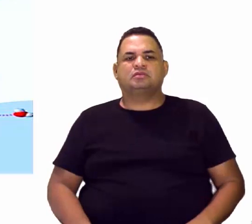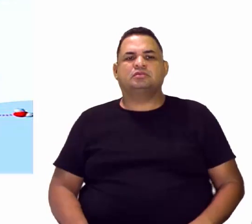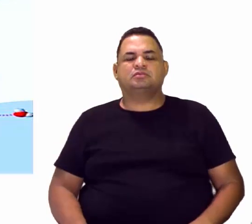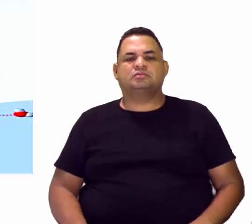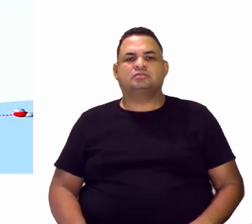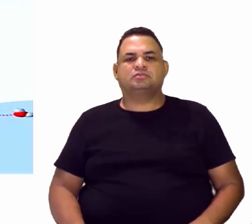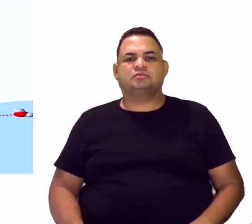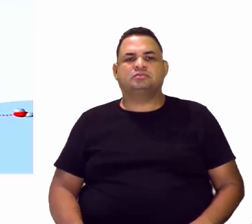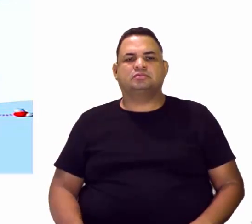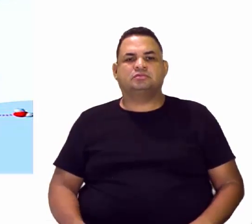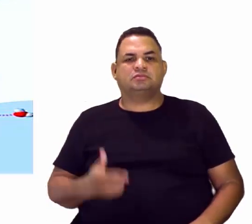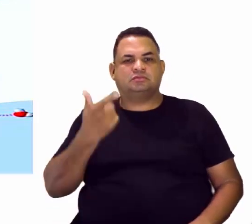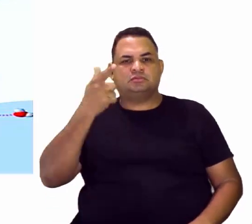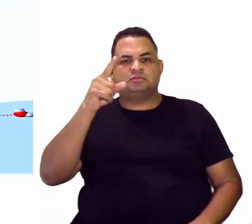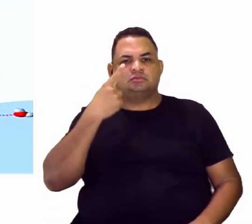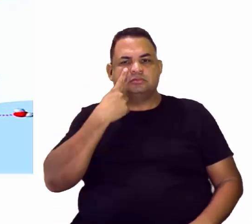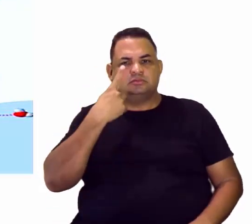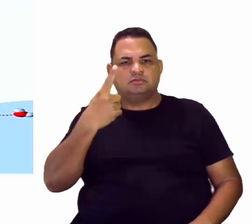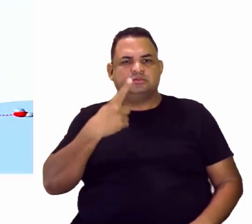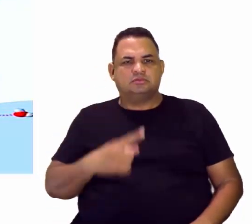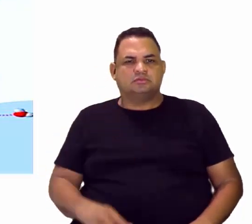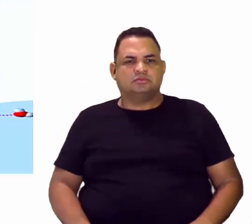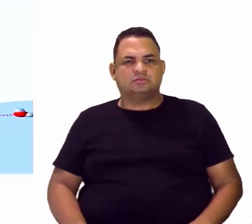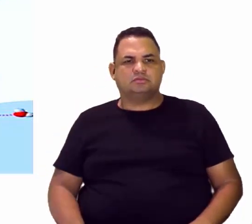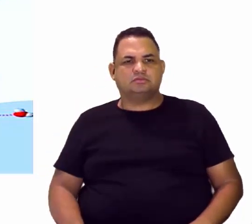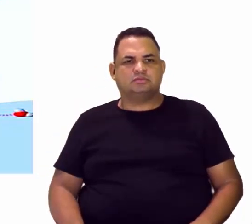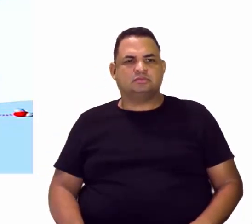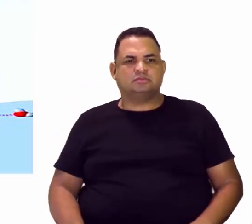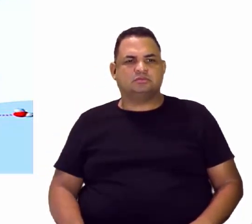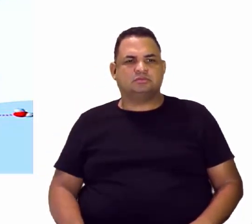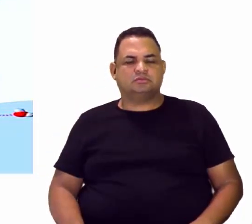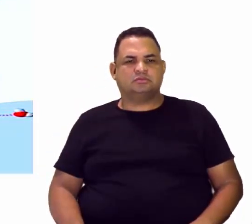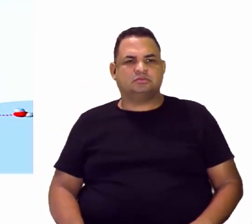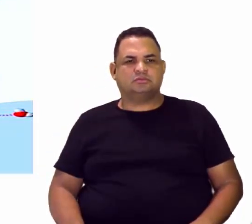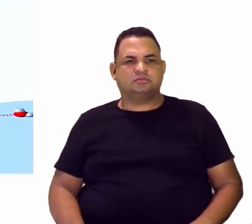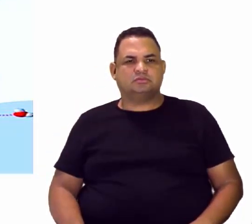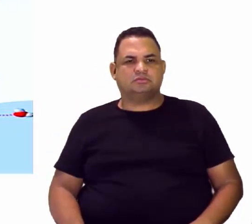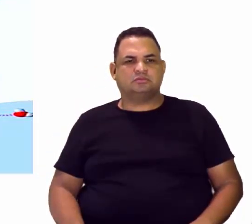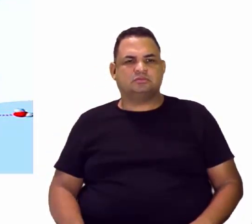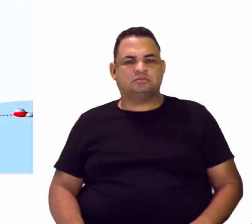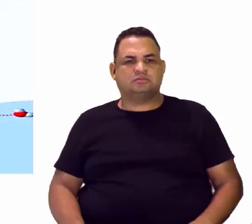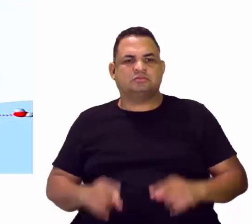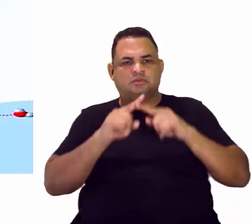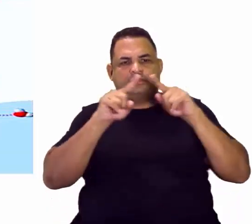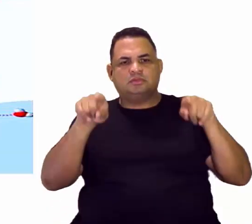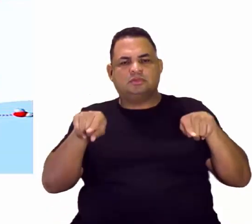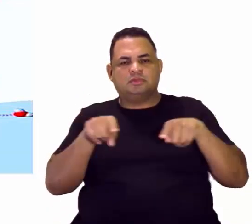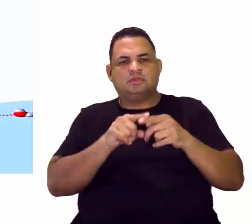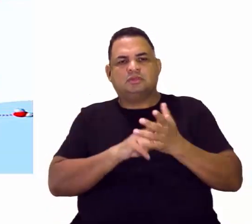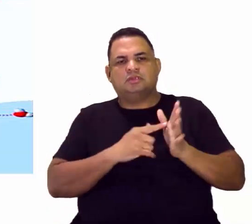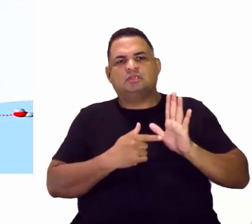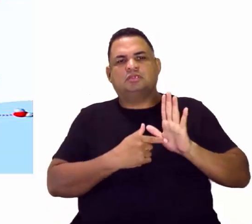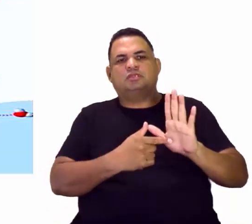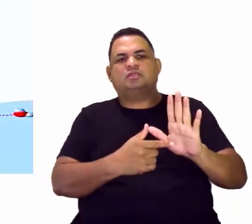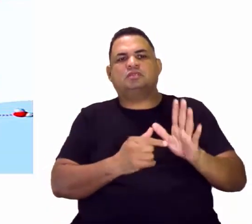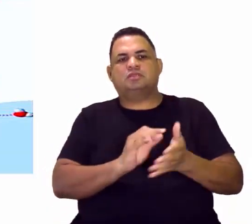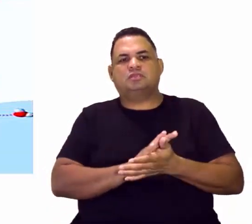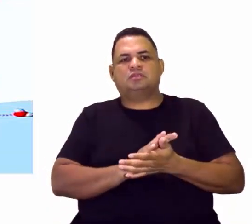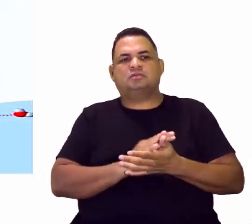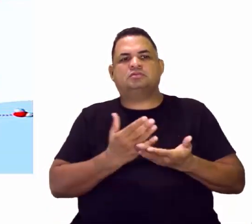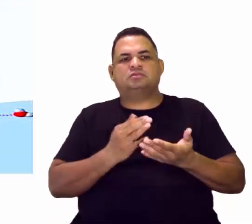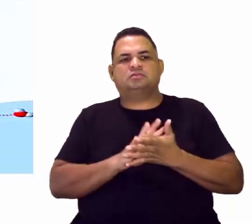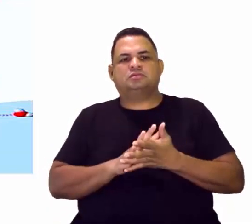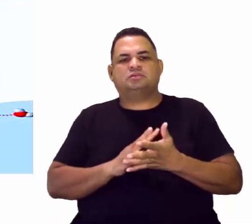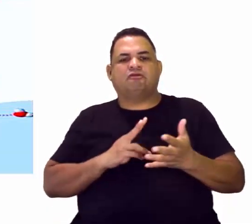para você conseguir observar essa faixa aqui, esse retângulo amarelo, ele está representando essa